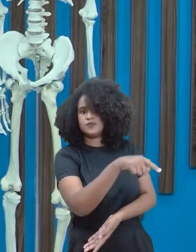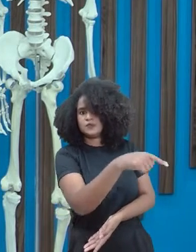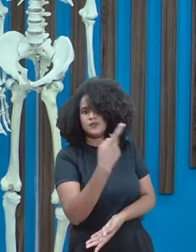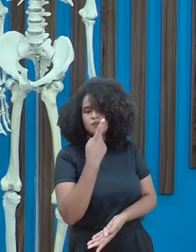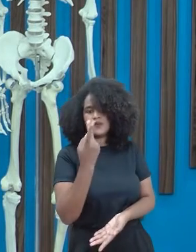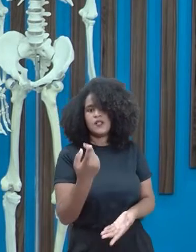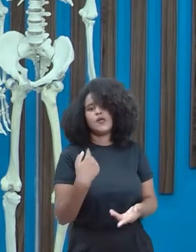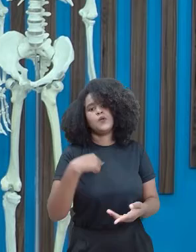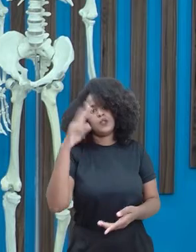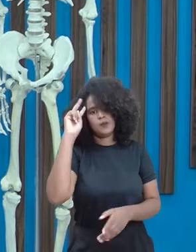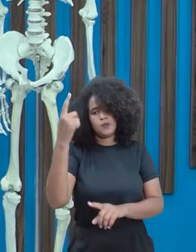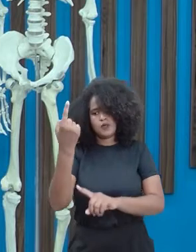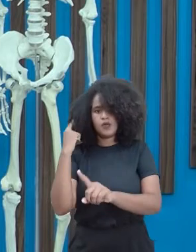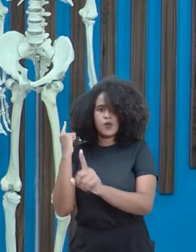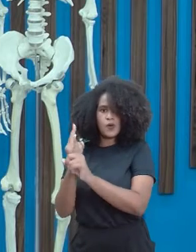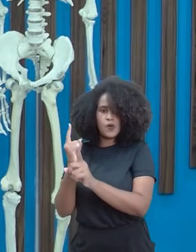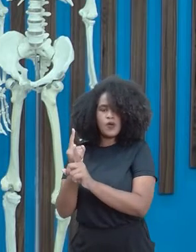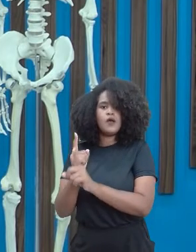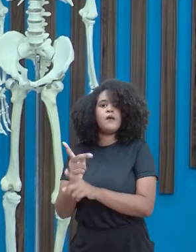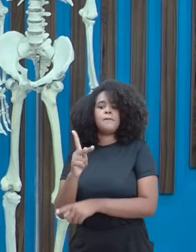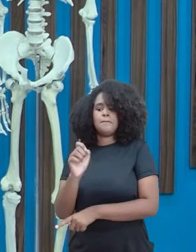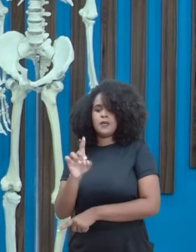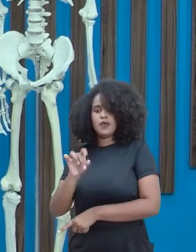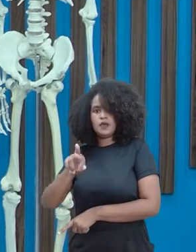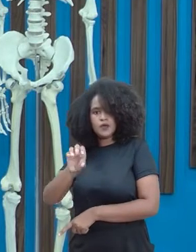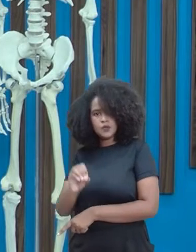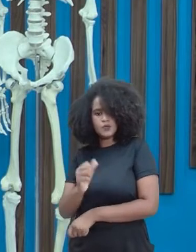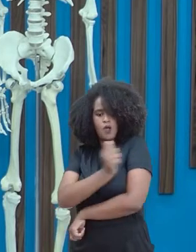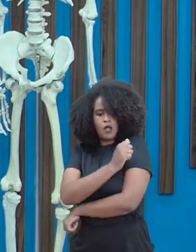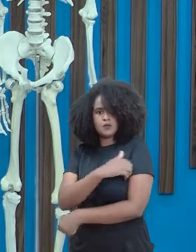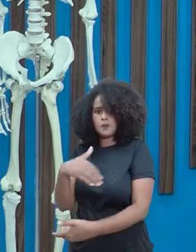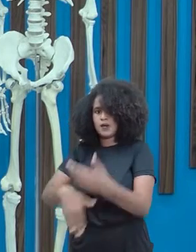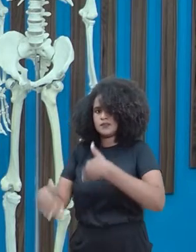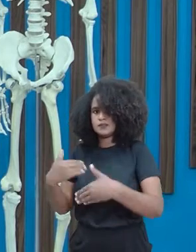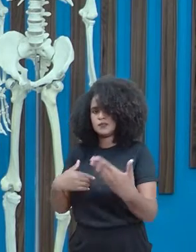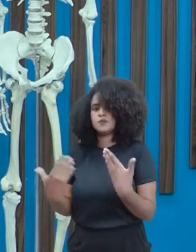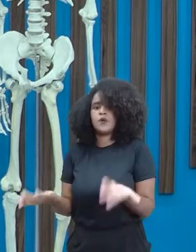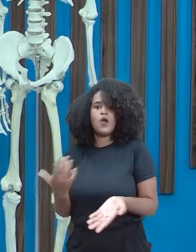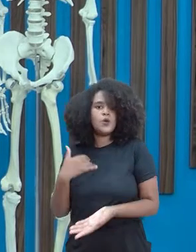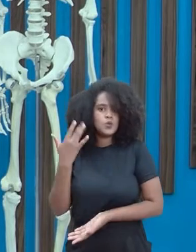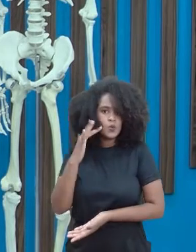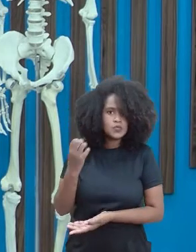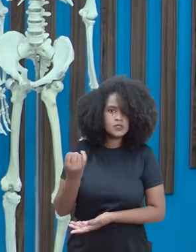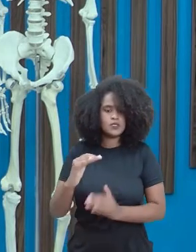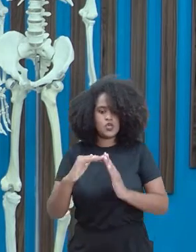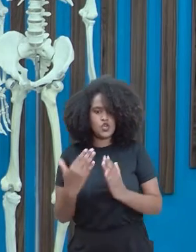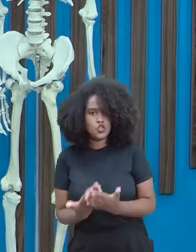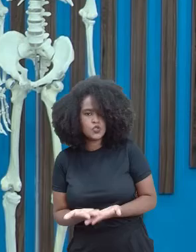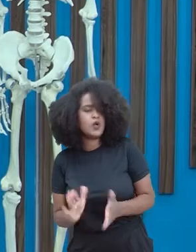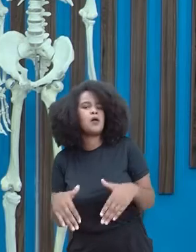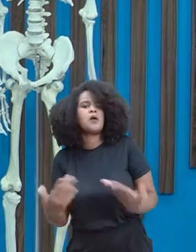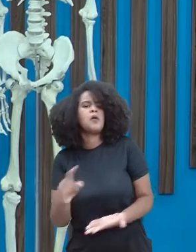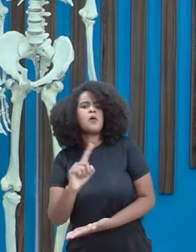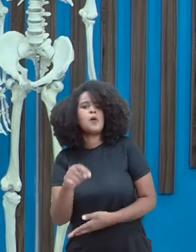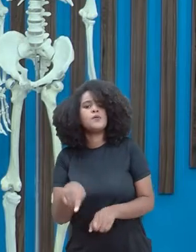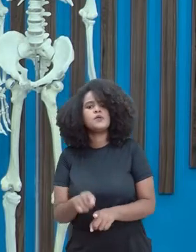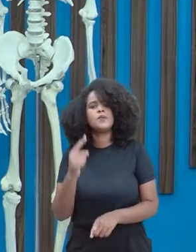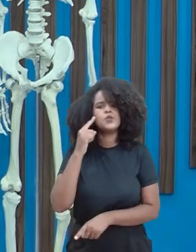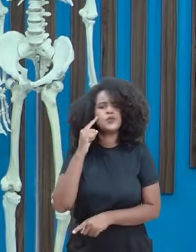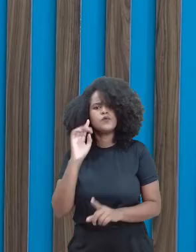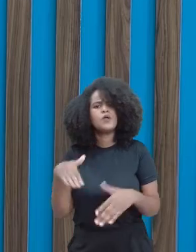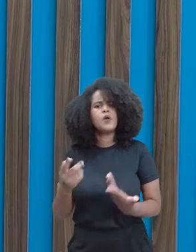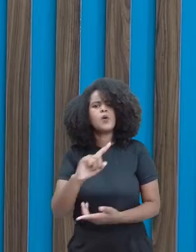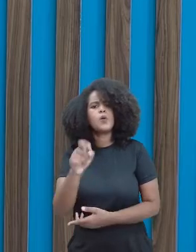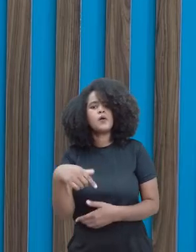fala do nosso querido aluno Pedro, que ainda não sei, Cláudia, de que escola Pedro é e qual era a dúvida